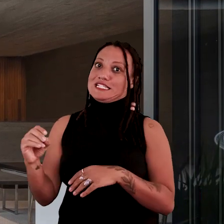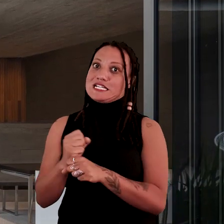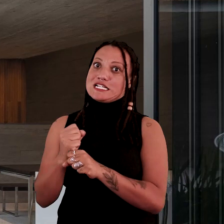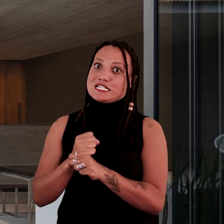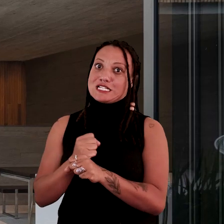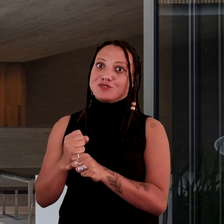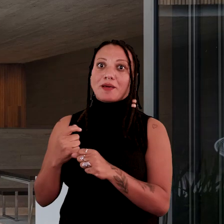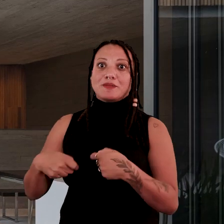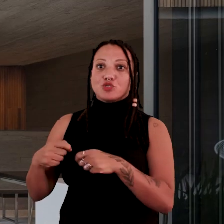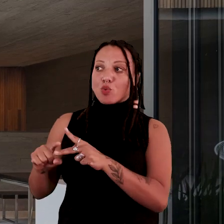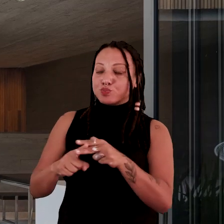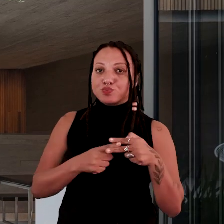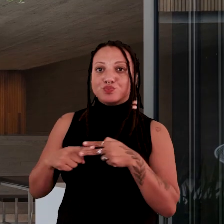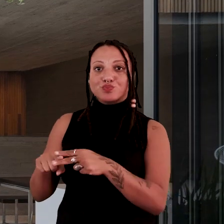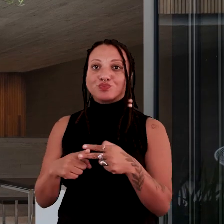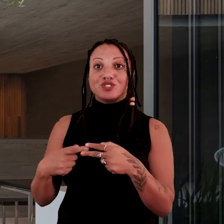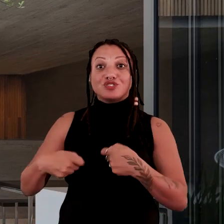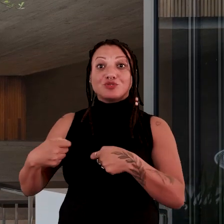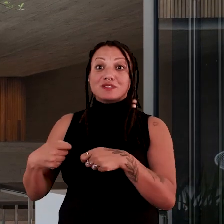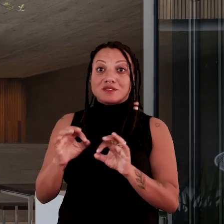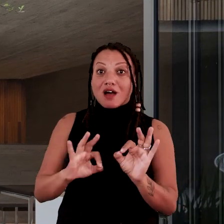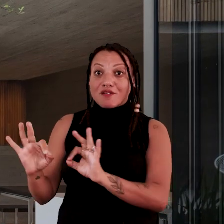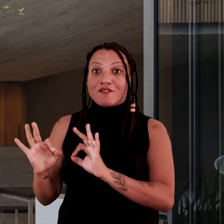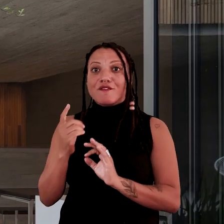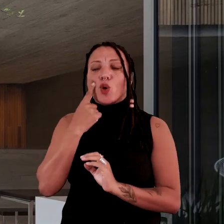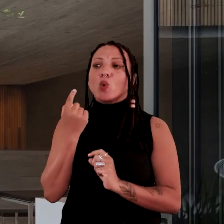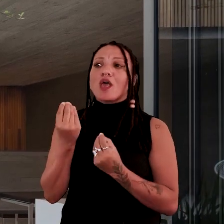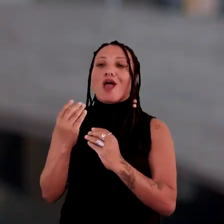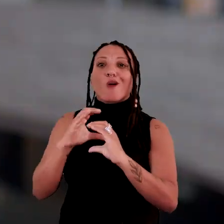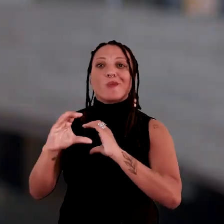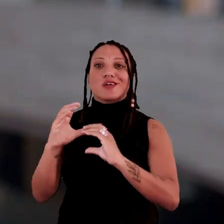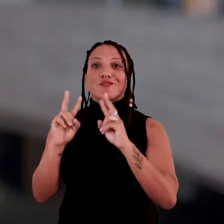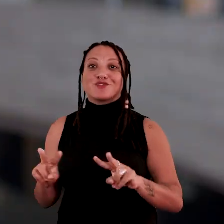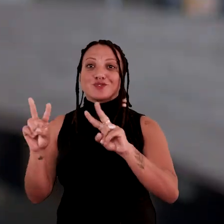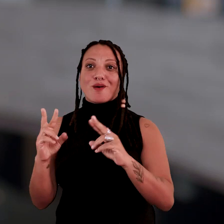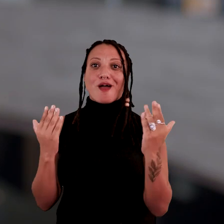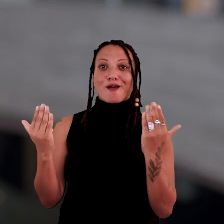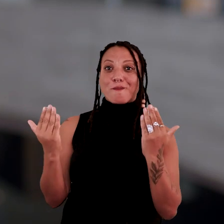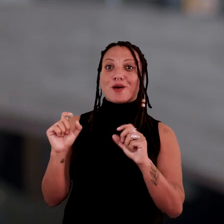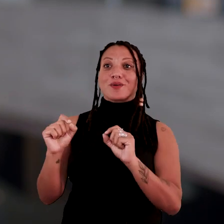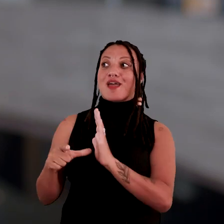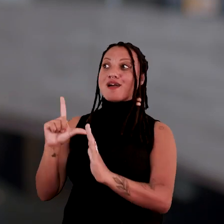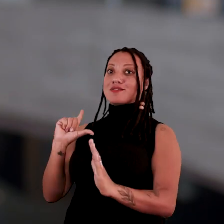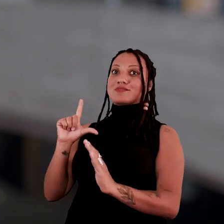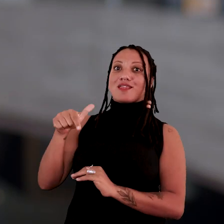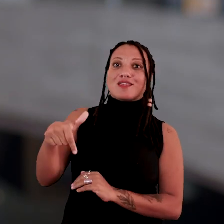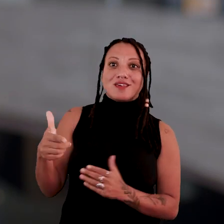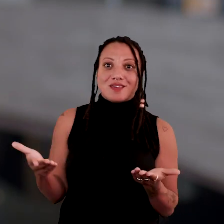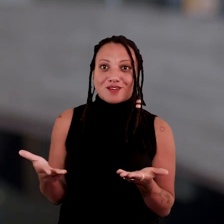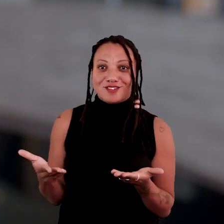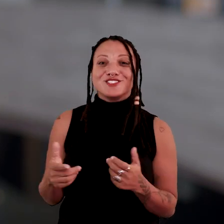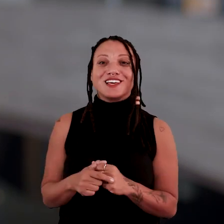antes de hoje, que é tão importante para essa imagem cultural que o bairro tem no imaginário das pessoas da cidade, bem como no meu próprio imaginário. Eu sempre